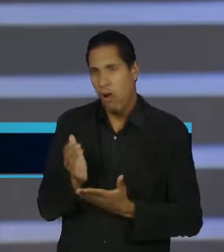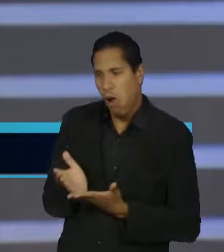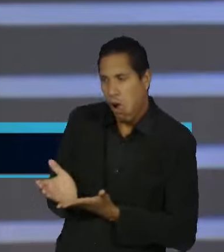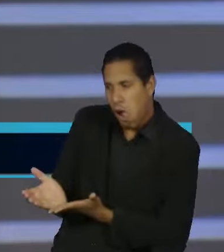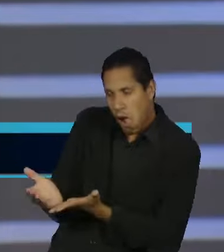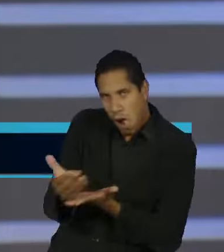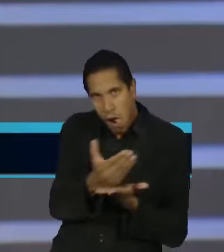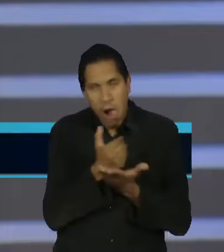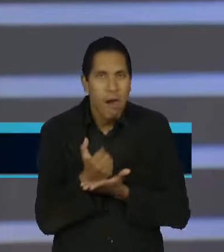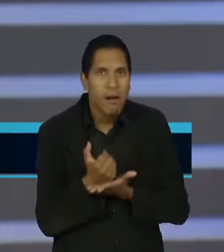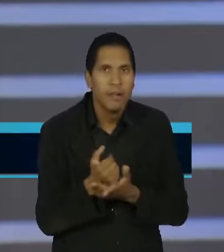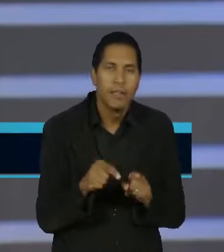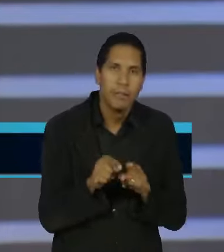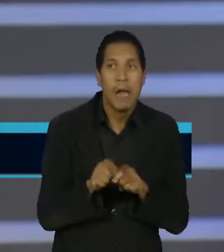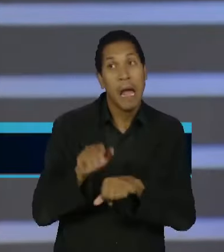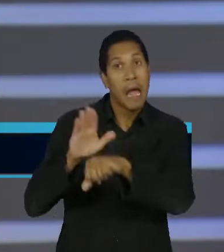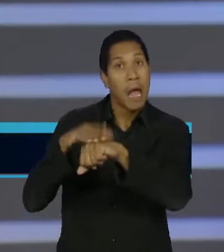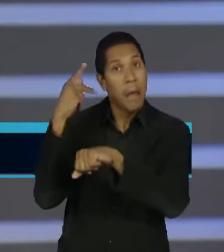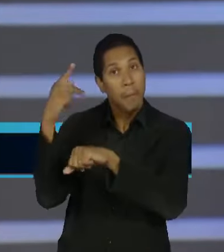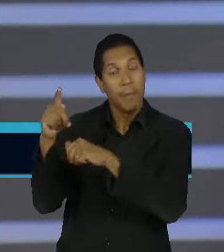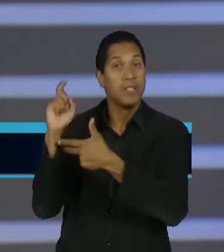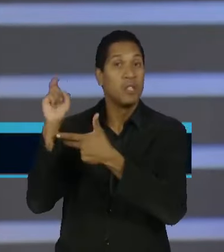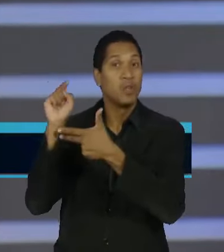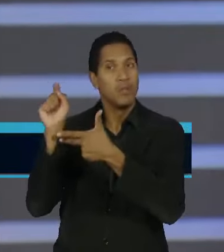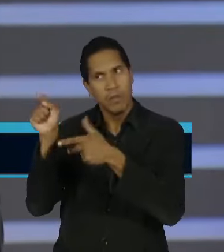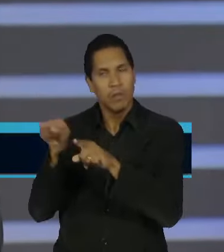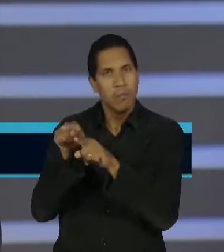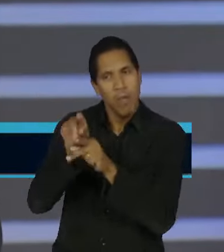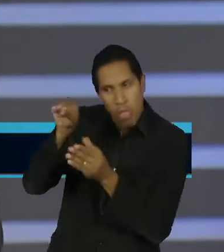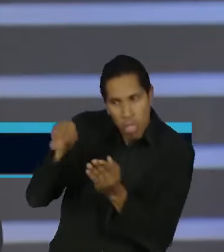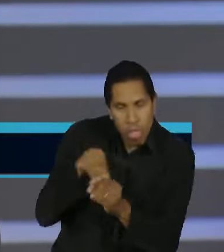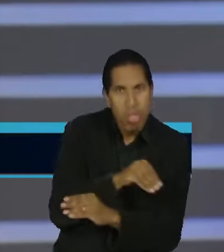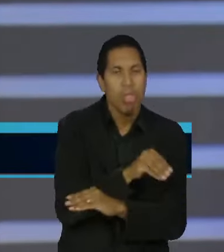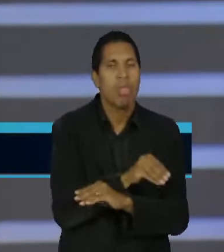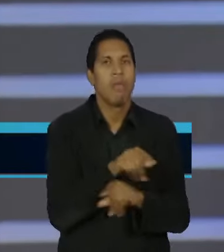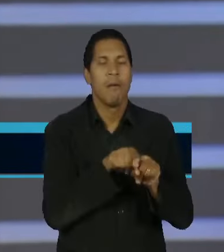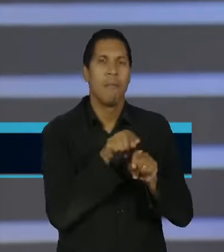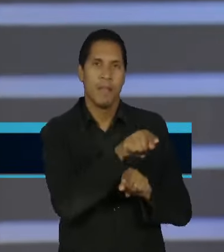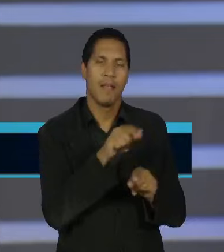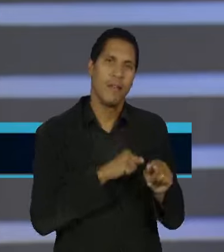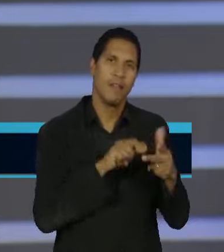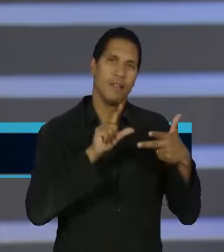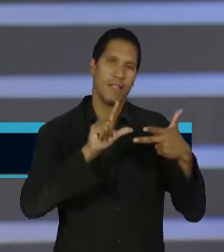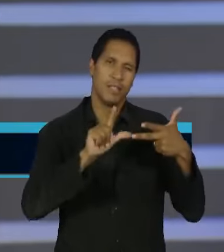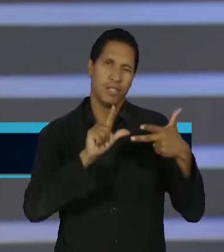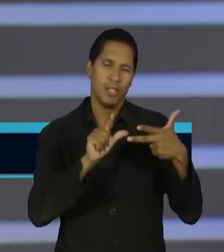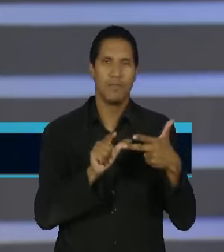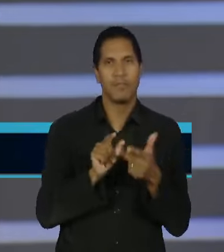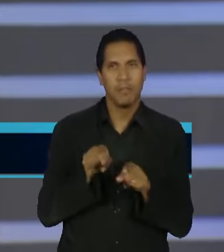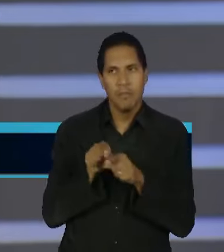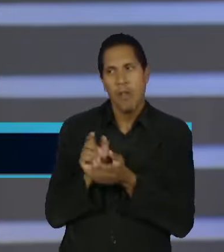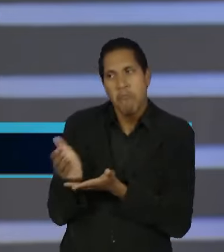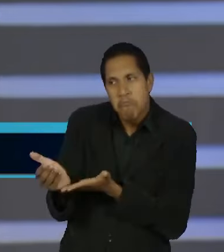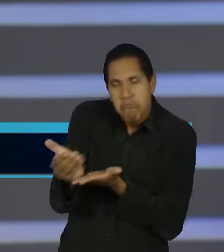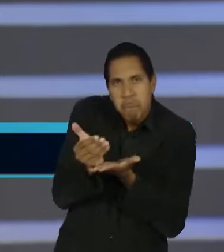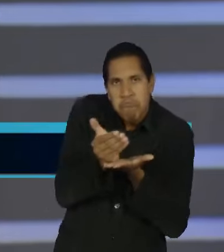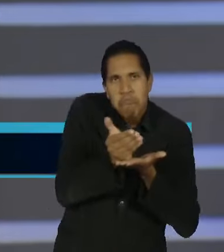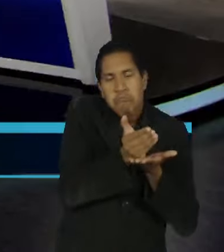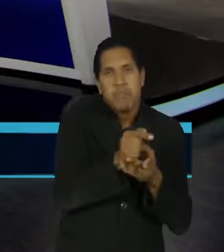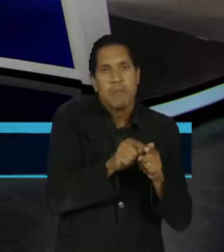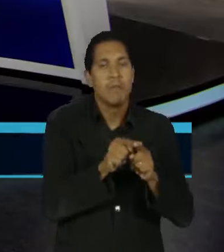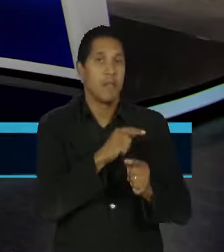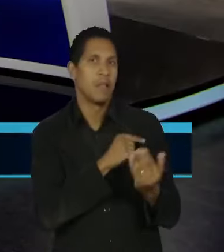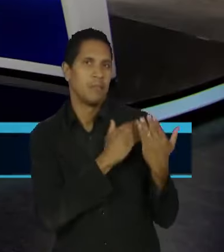gestão do executivo e desde então o legislativo vem abocanhando parte dessa responsabilidade da decisão